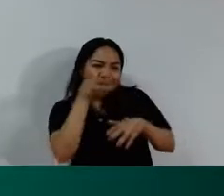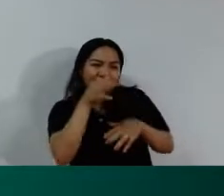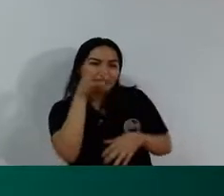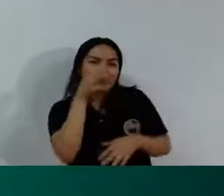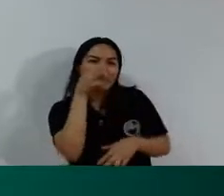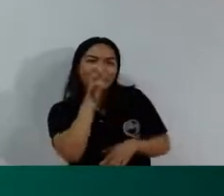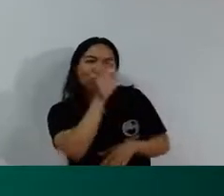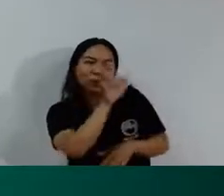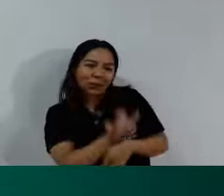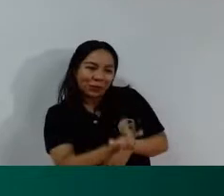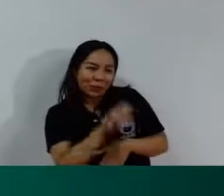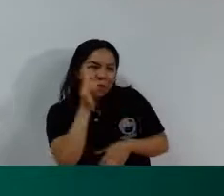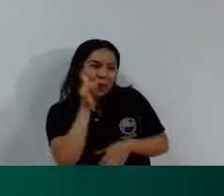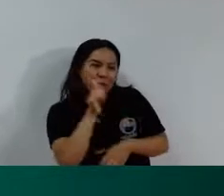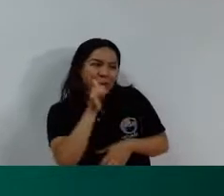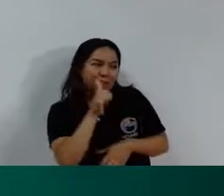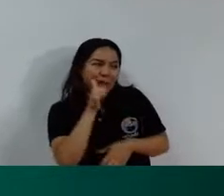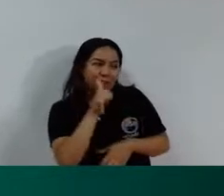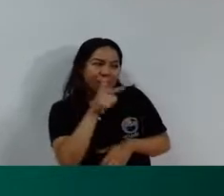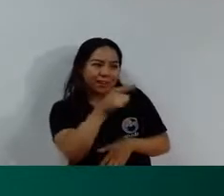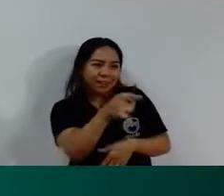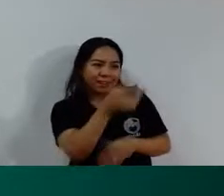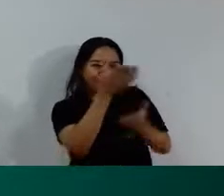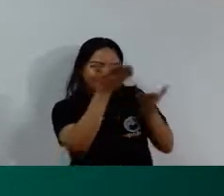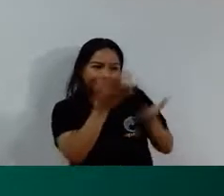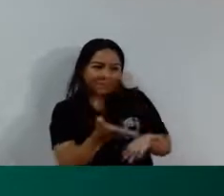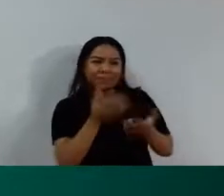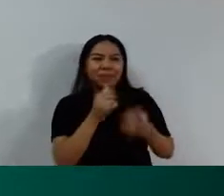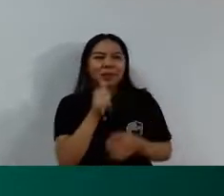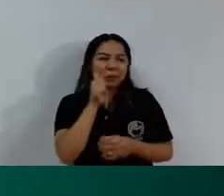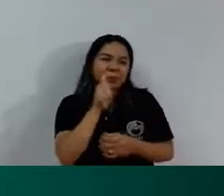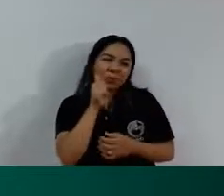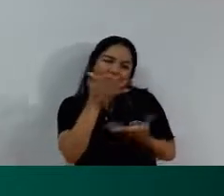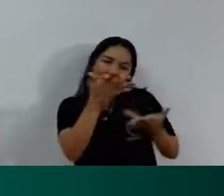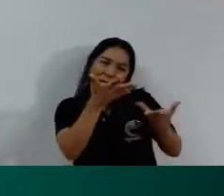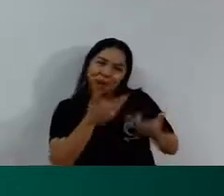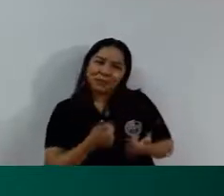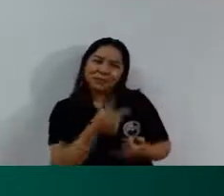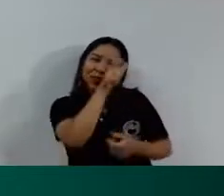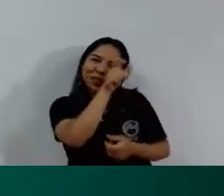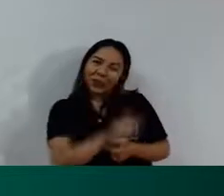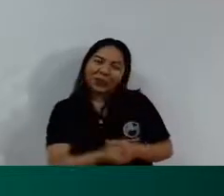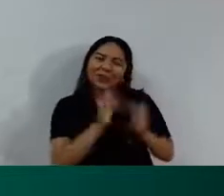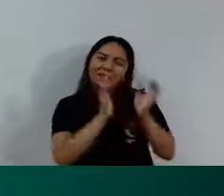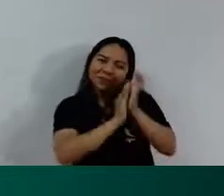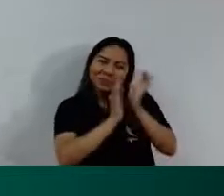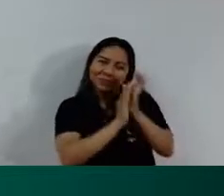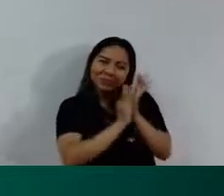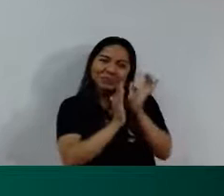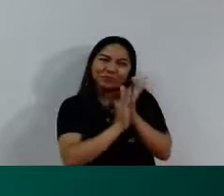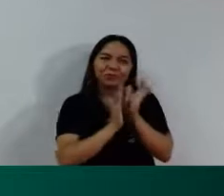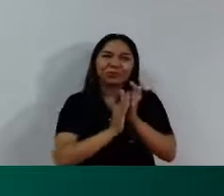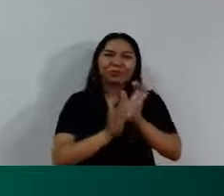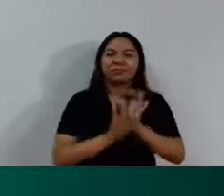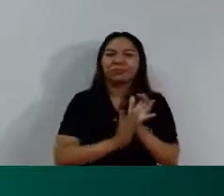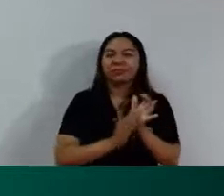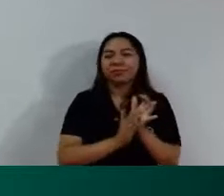nós as perninhas cruzadas nonagon sala o encanto de ser